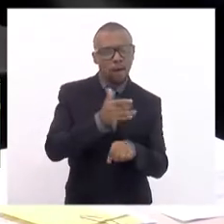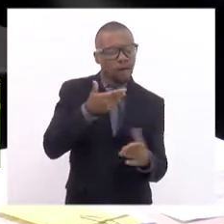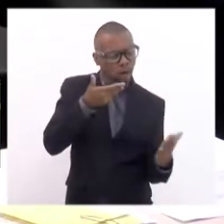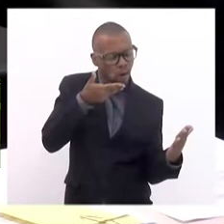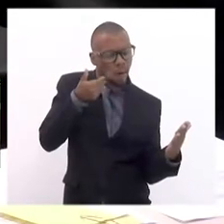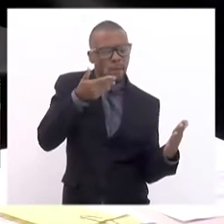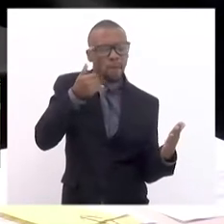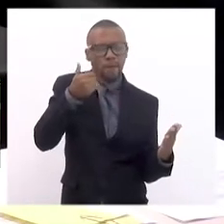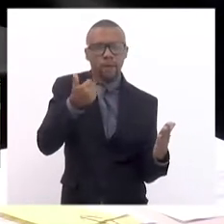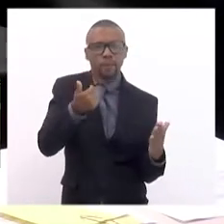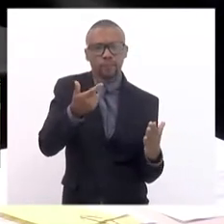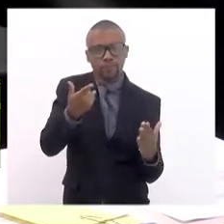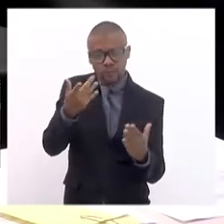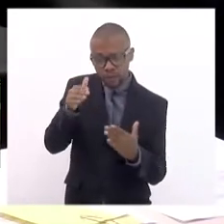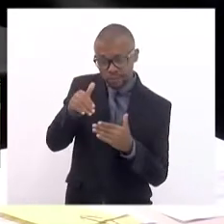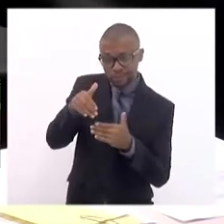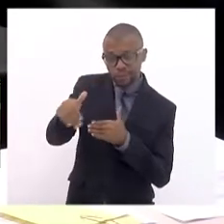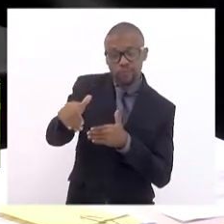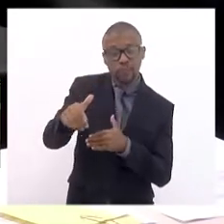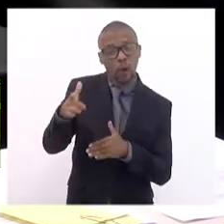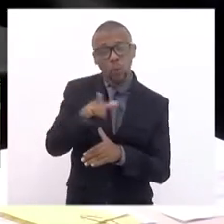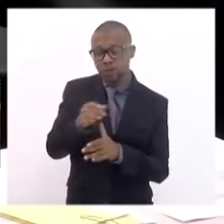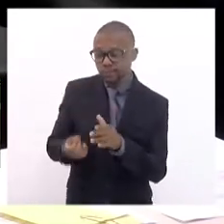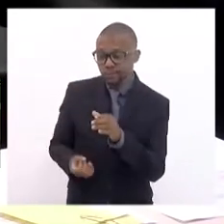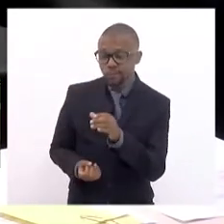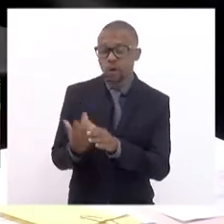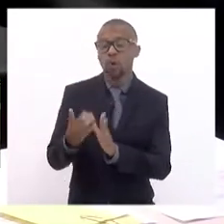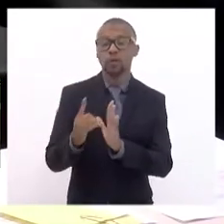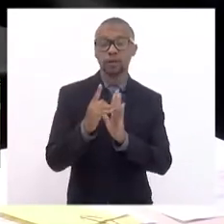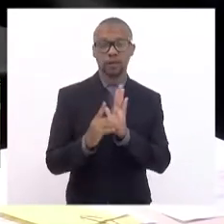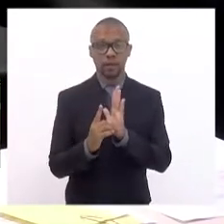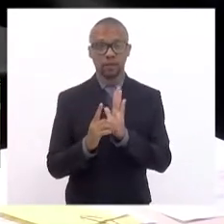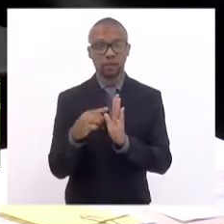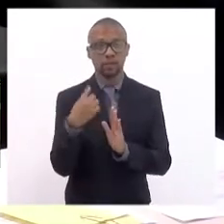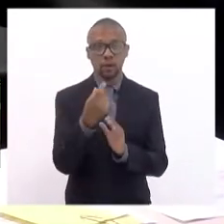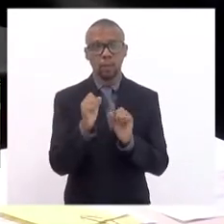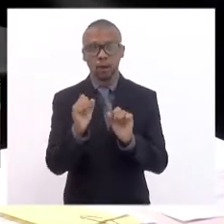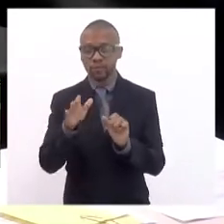vai sair. Então, esse a gente vai poder colocar lá na pasta dos